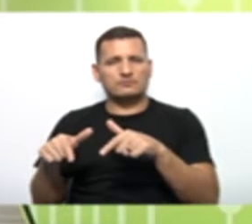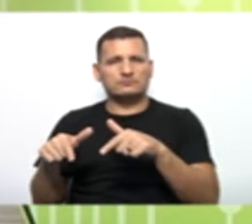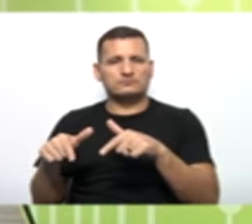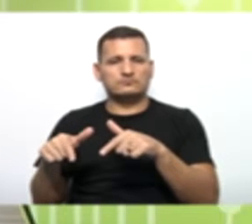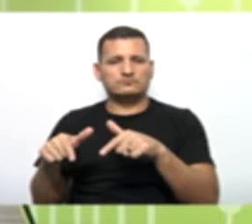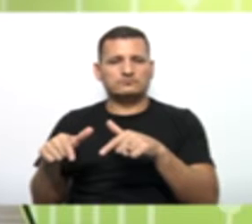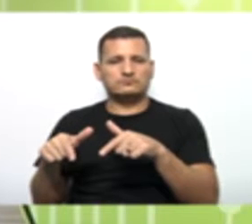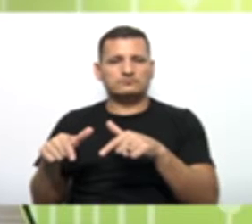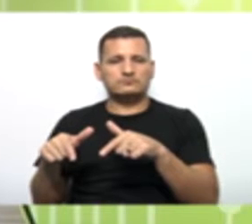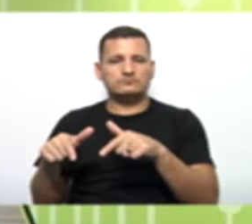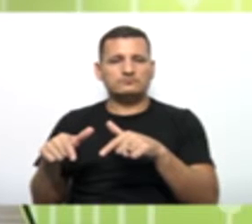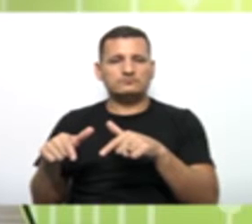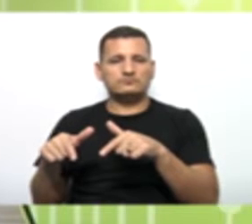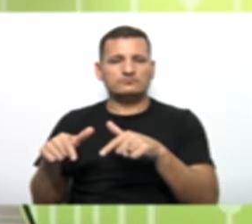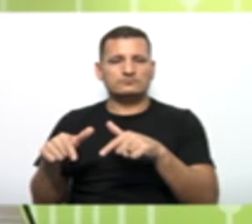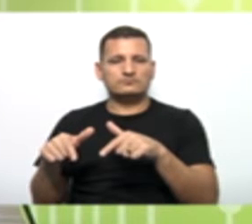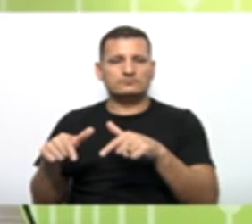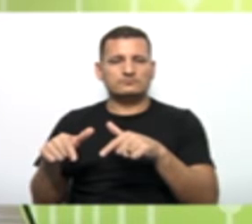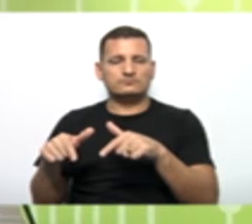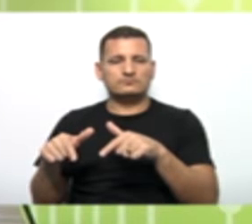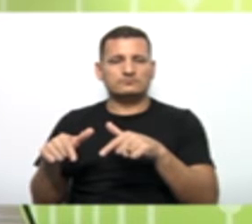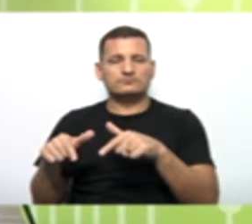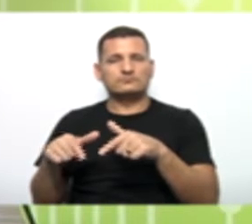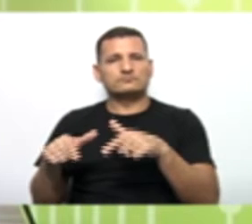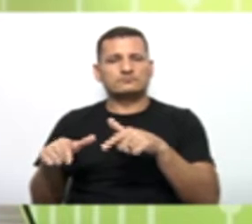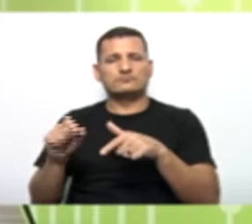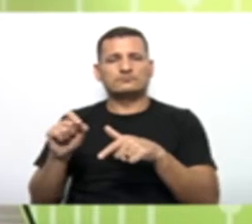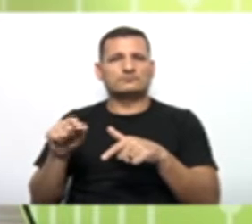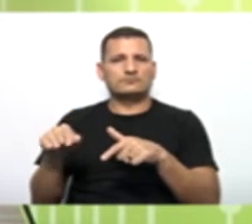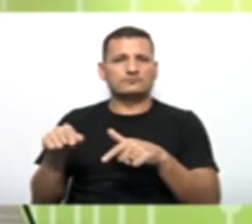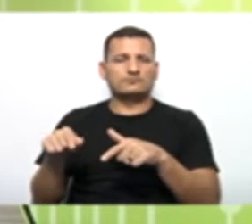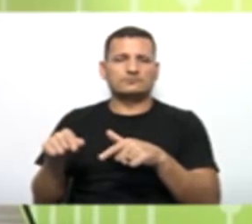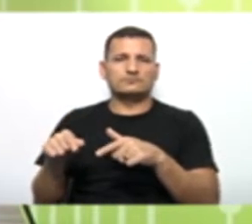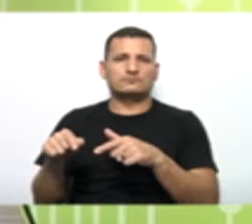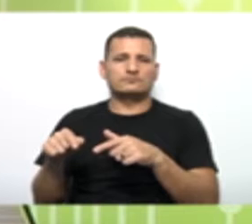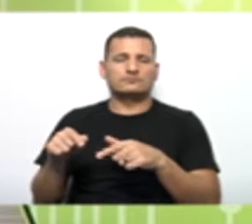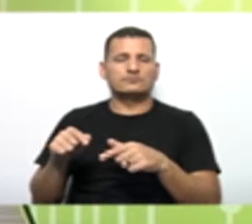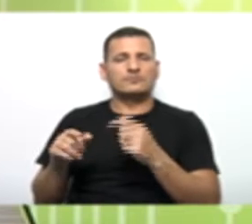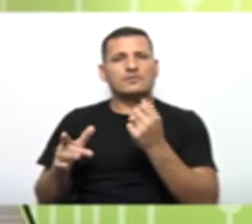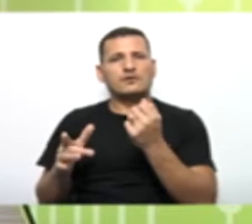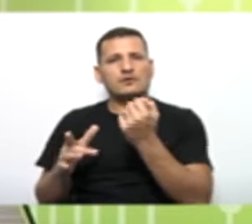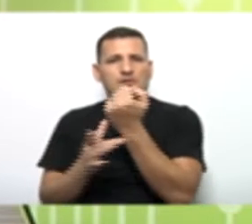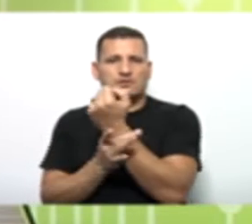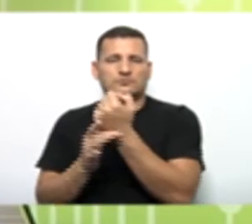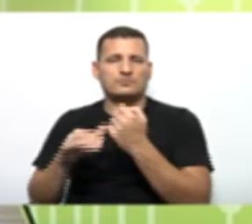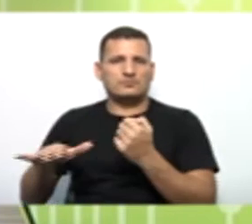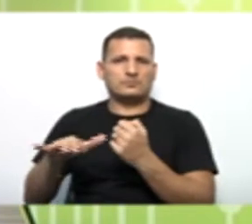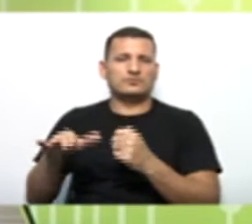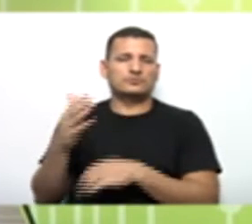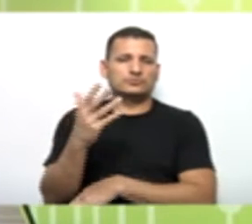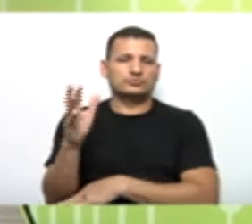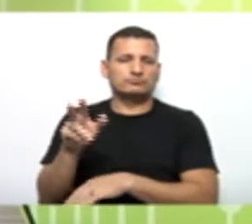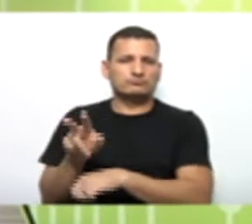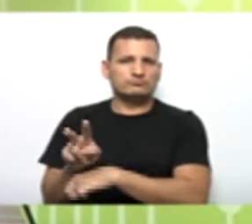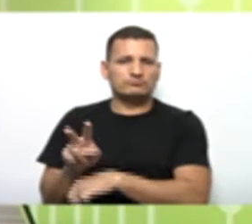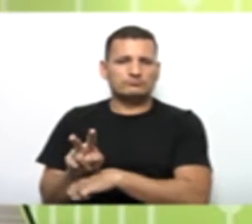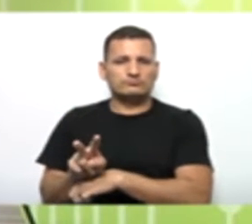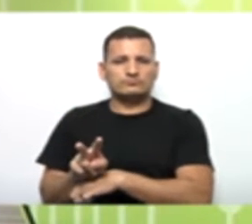desenvolvida no local e está garantindo com que o meio ambiente possa ser preservado. Mas daquela forma, essa atividade não vai